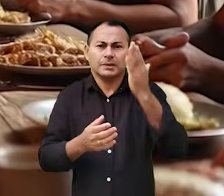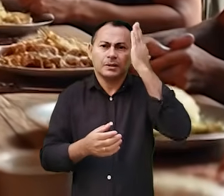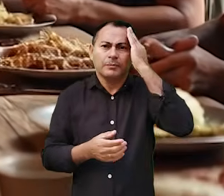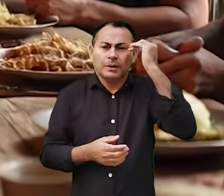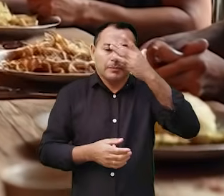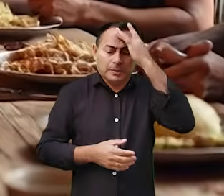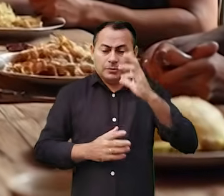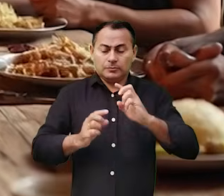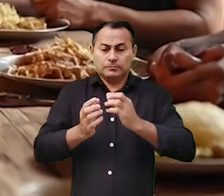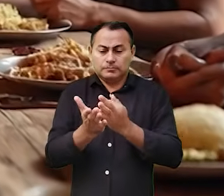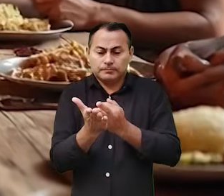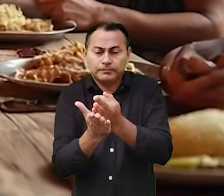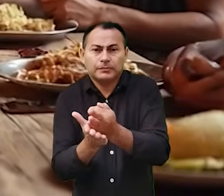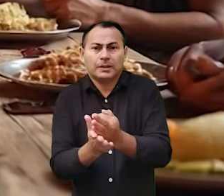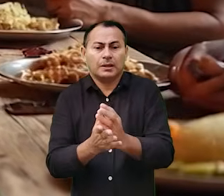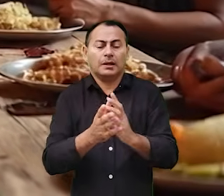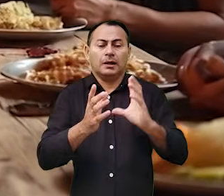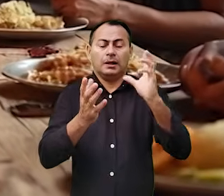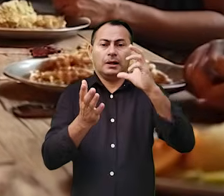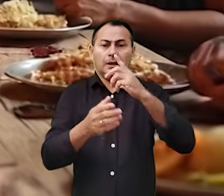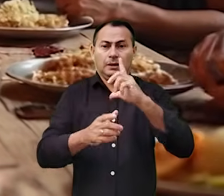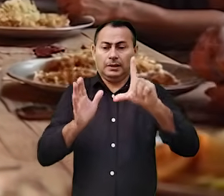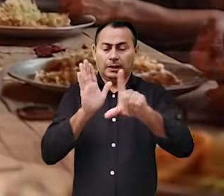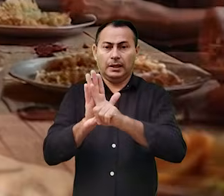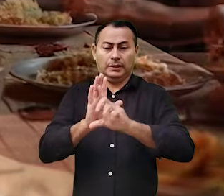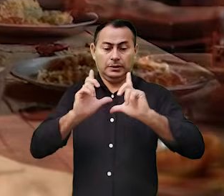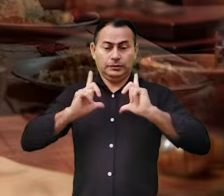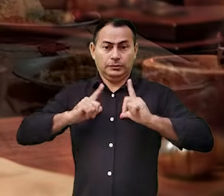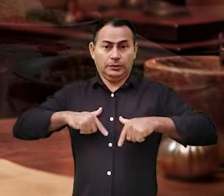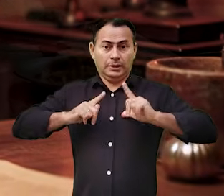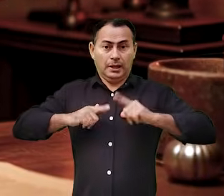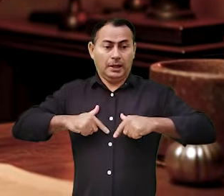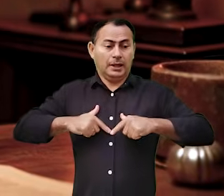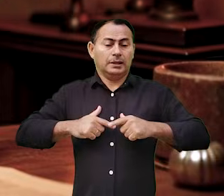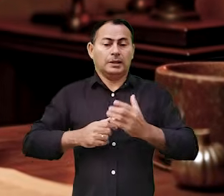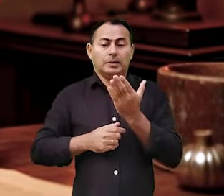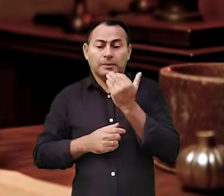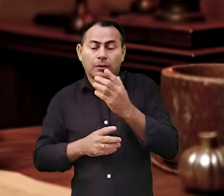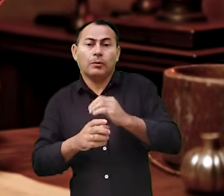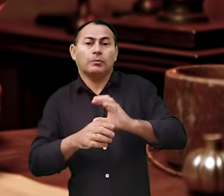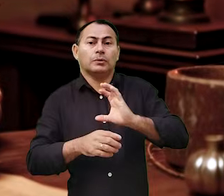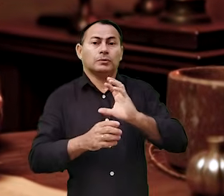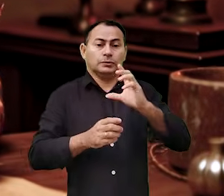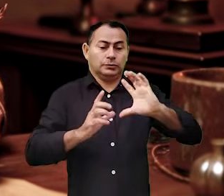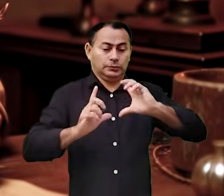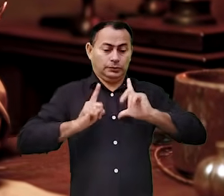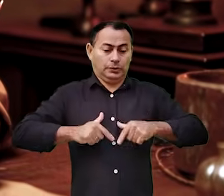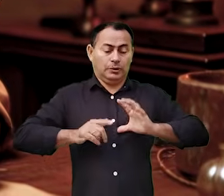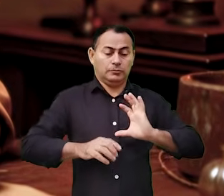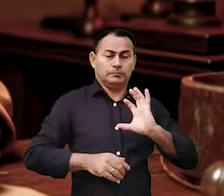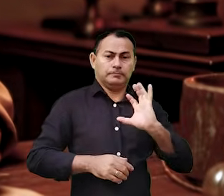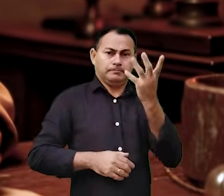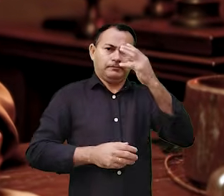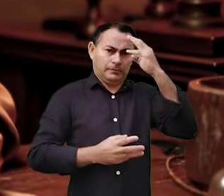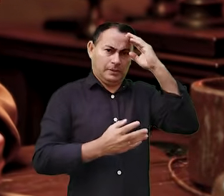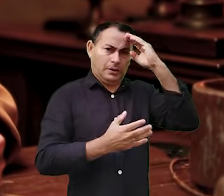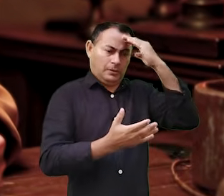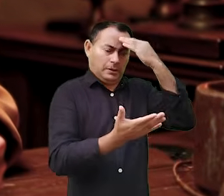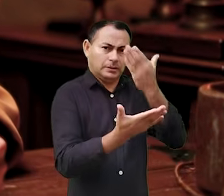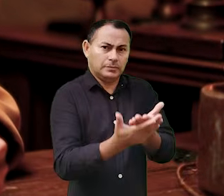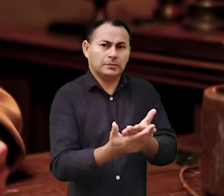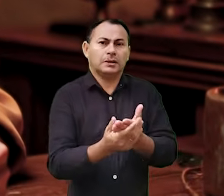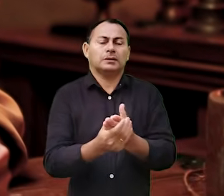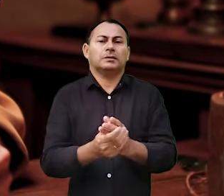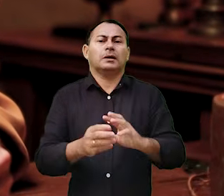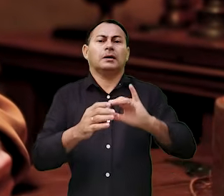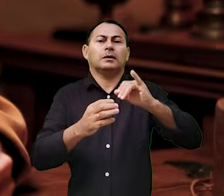saber se os gentios deveriam manter a lei judaica em relação à alimentação ou se os judeus convertidos ao cristianismo deveriam continuar das